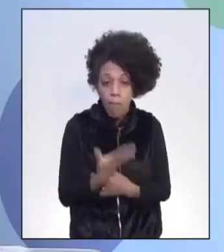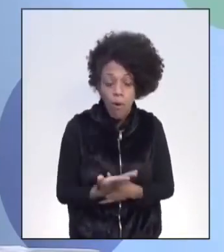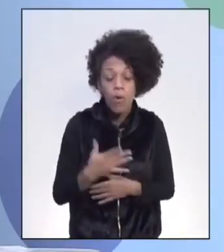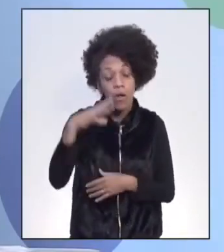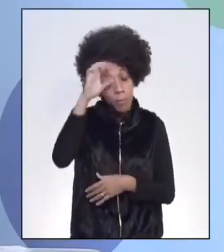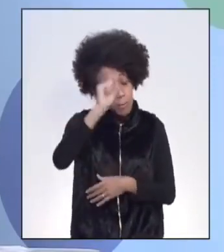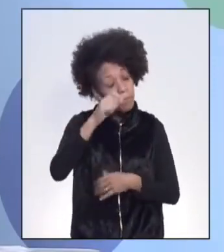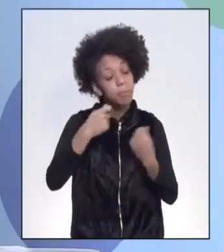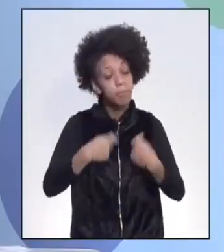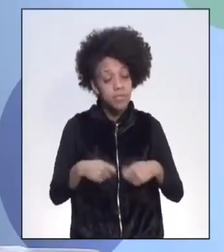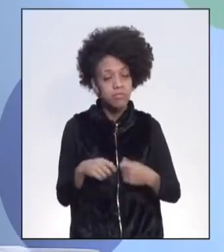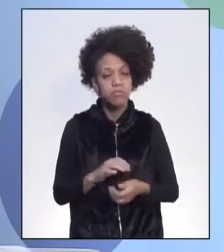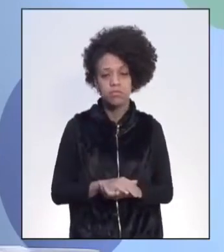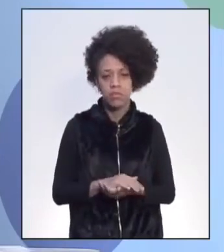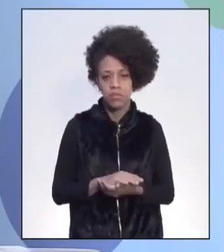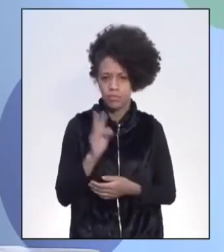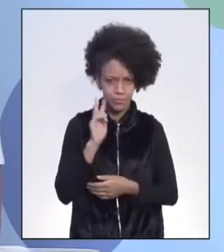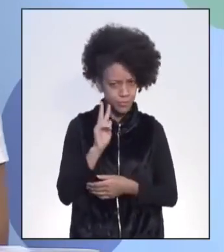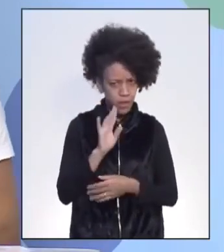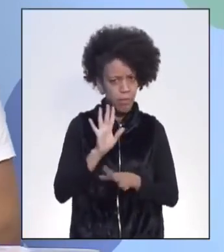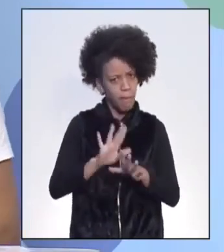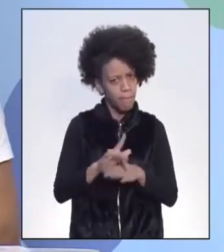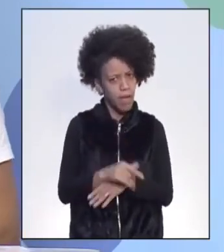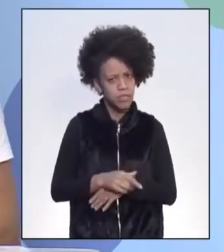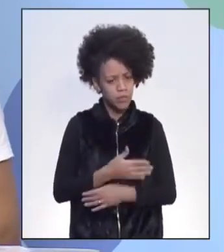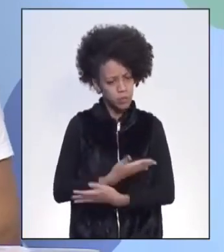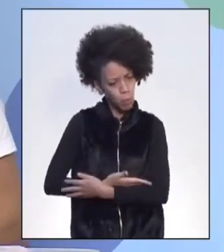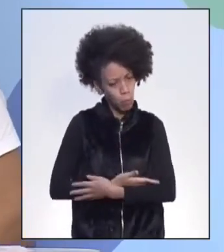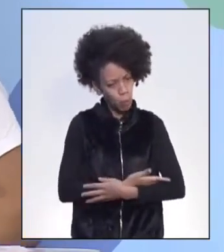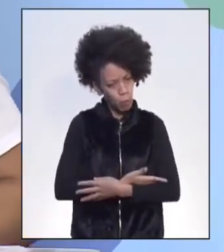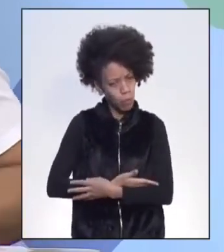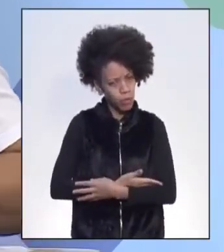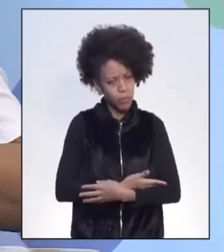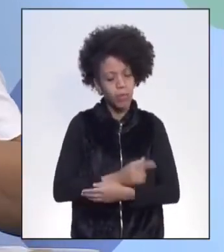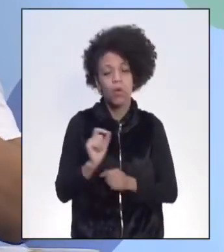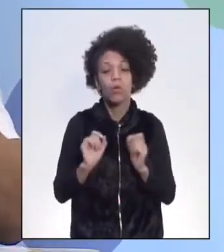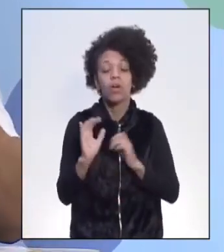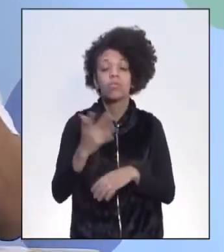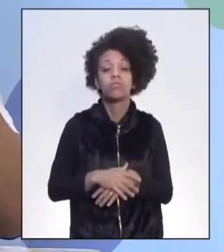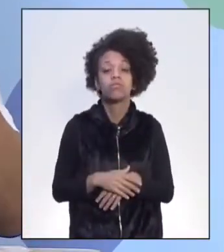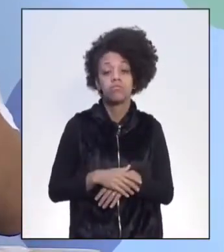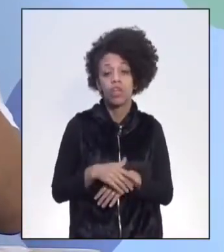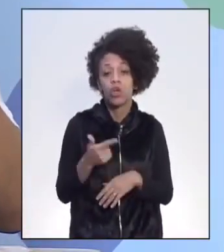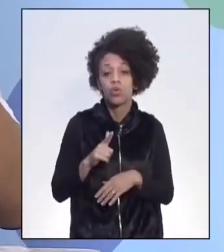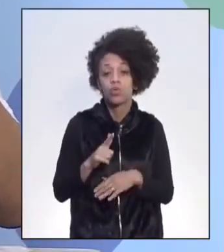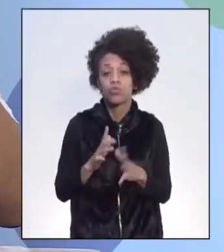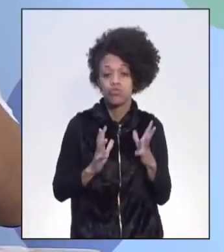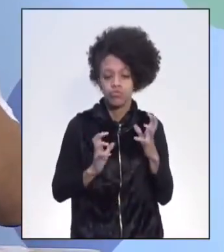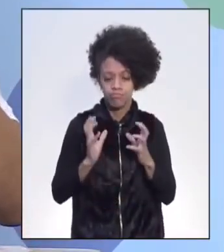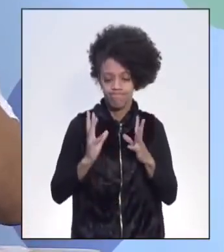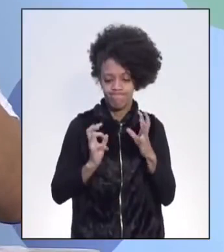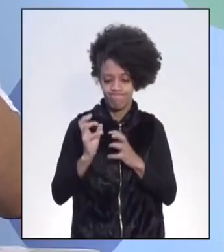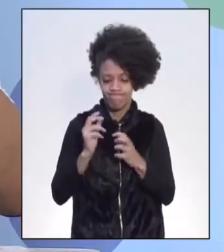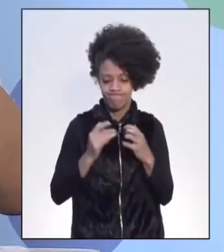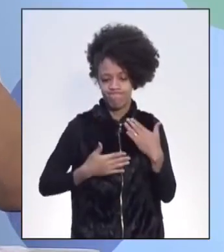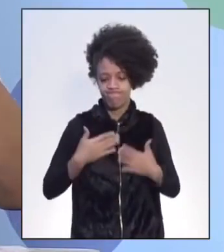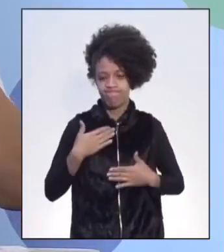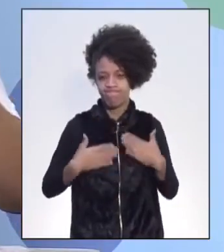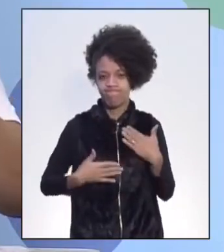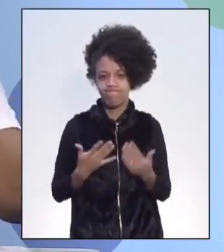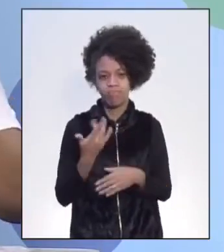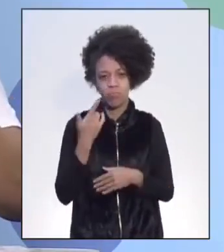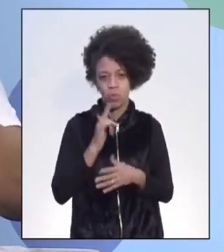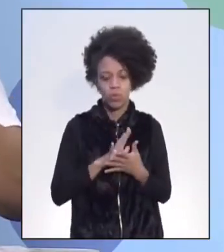aprender muito bem. Você não lembra mais disso, mas quando você era bem pequenininho, o que acontece? Você não tinha todos os movimentos da sua mão, você não